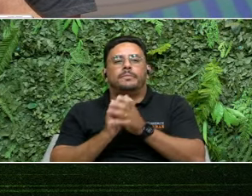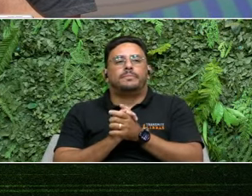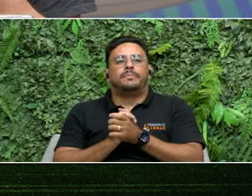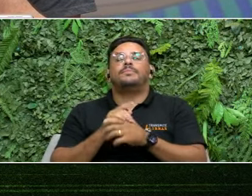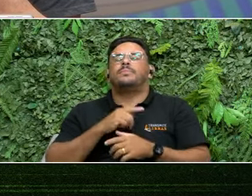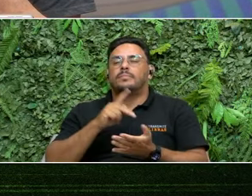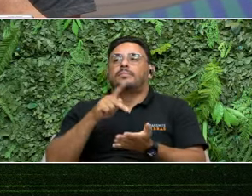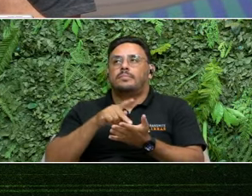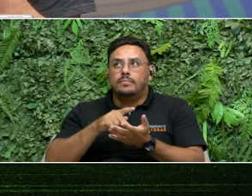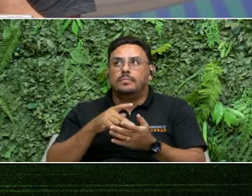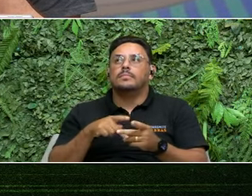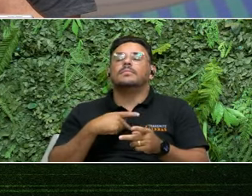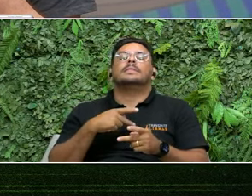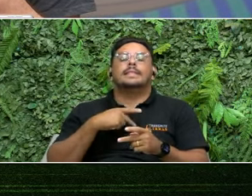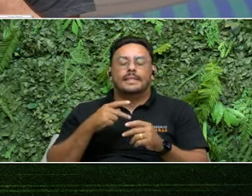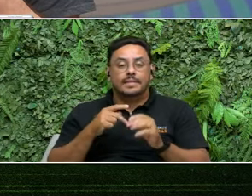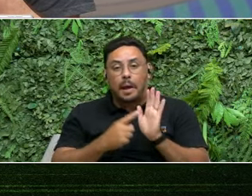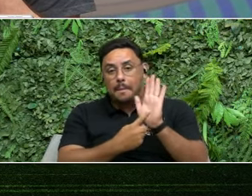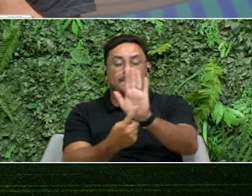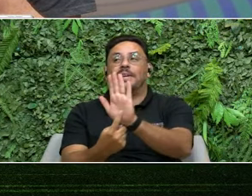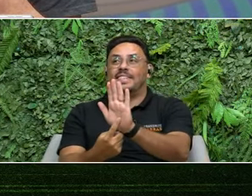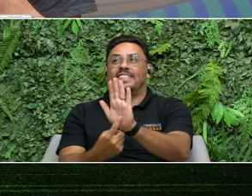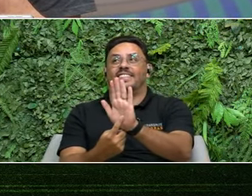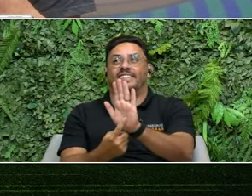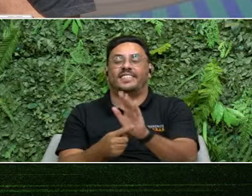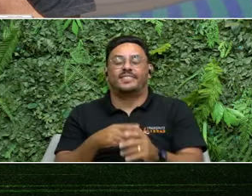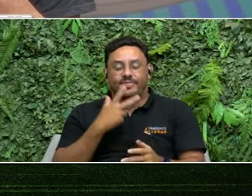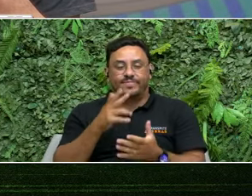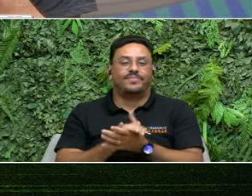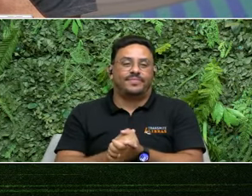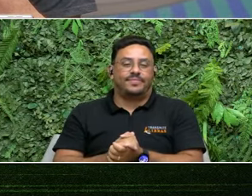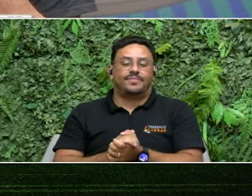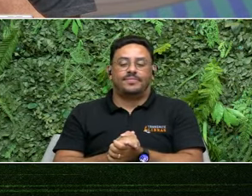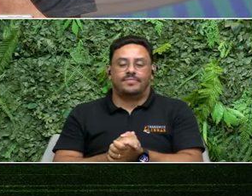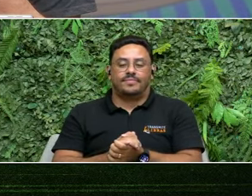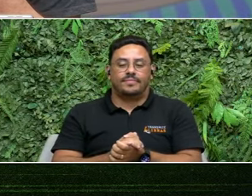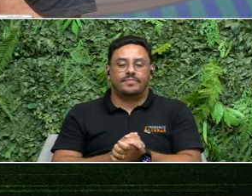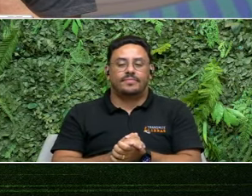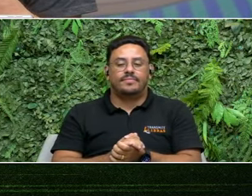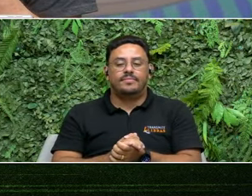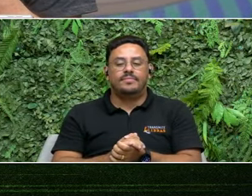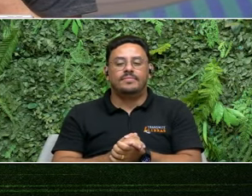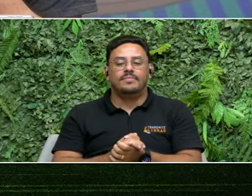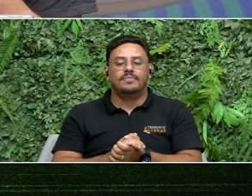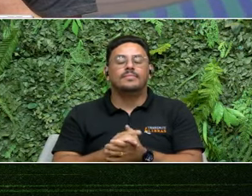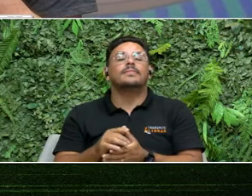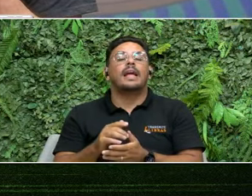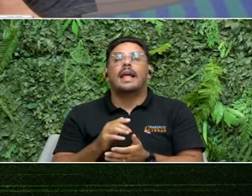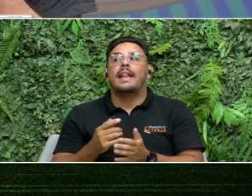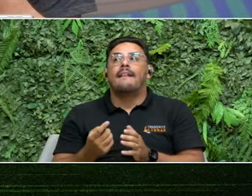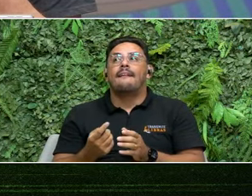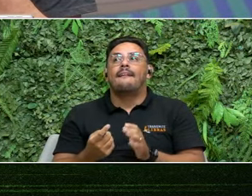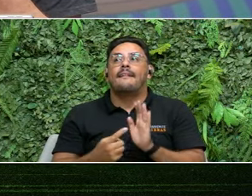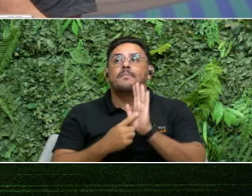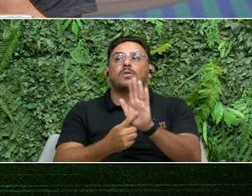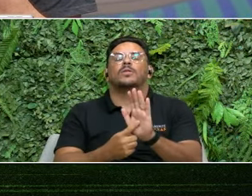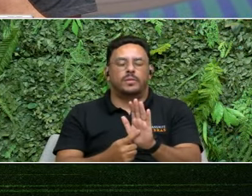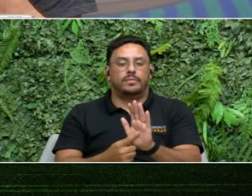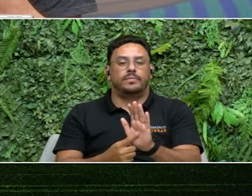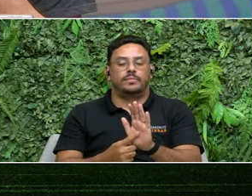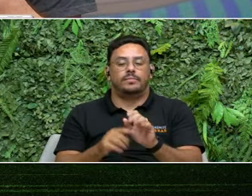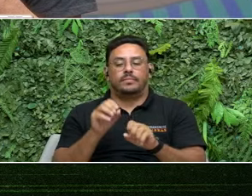Na verdade ele passou a existir né Deixa eu ajustar aqui o fone pera aí ó segurando aqui ó pera aí ele passou a existir BOL